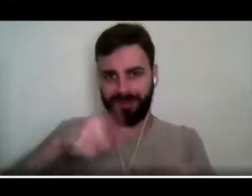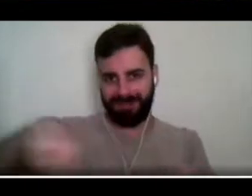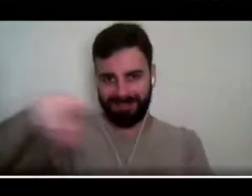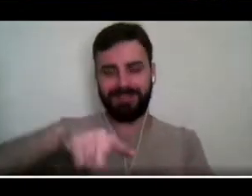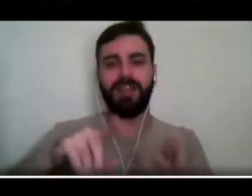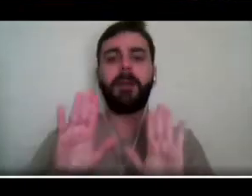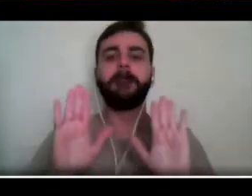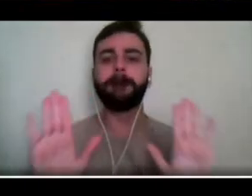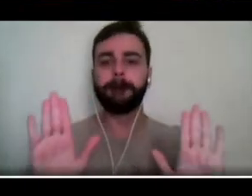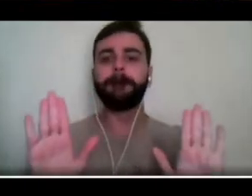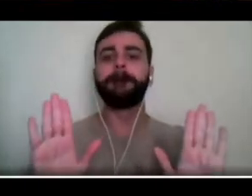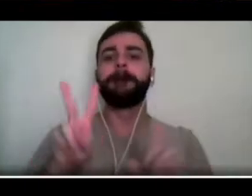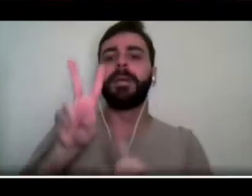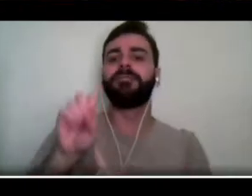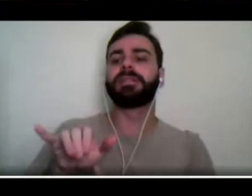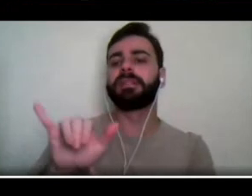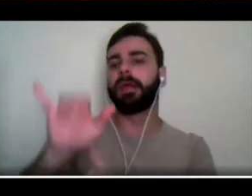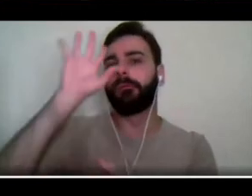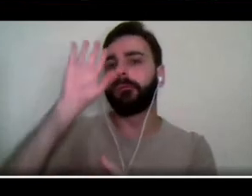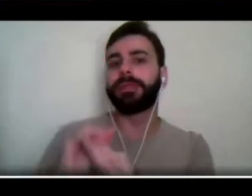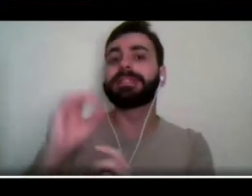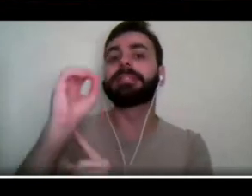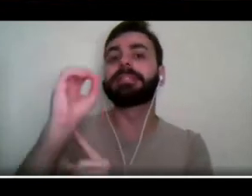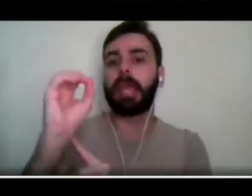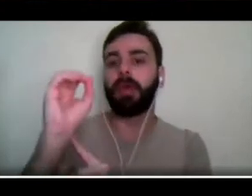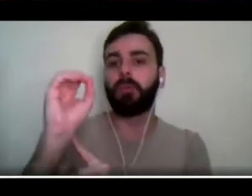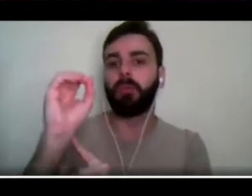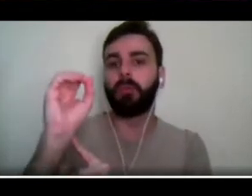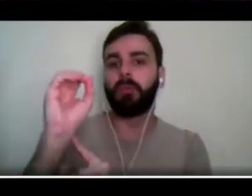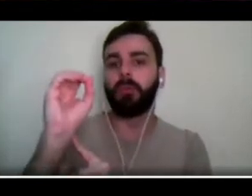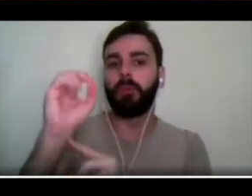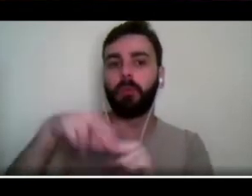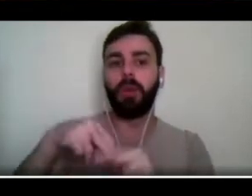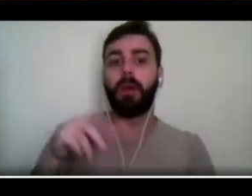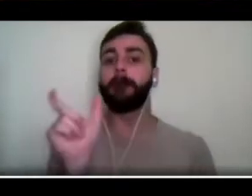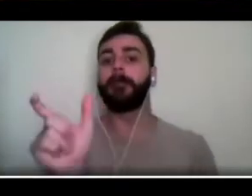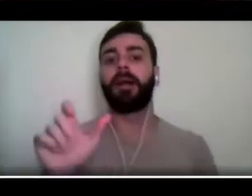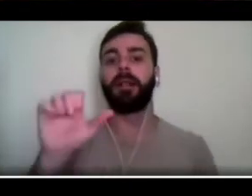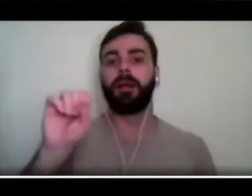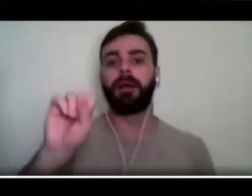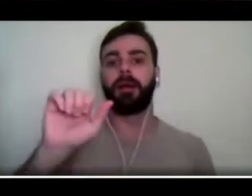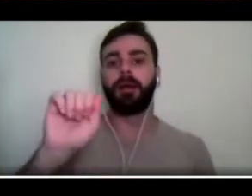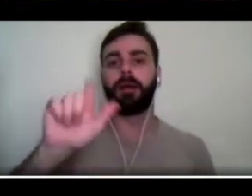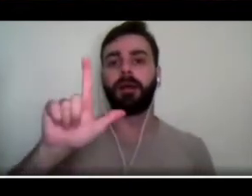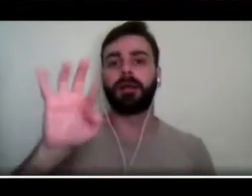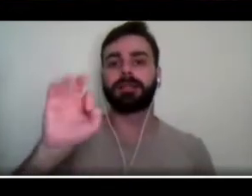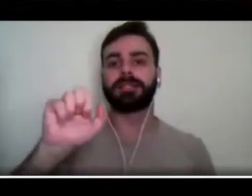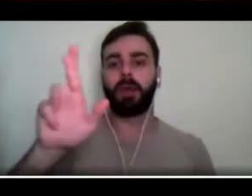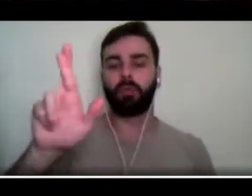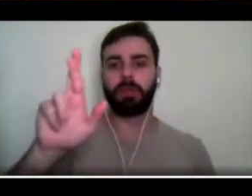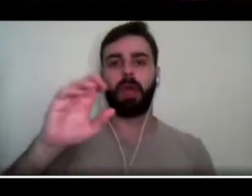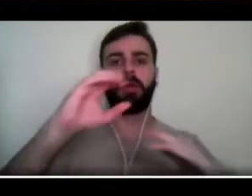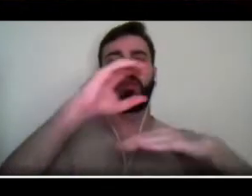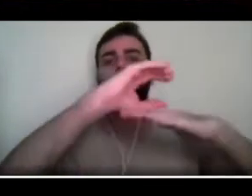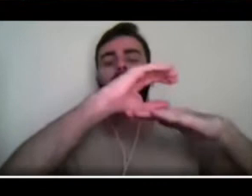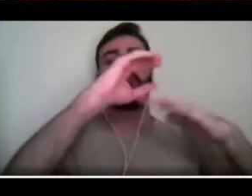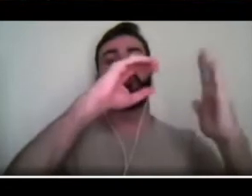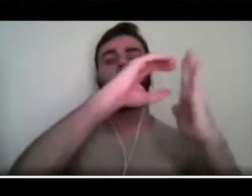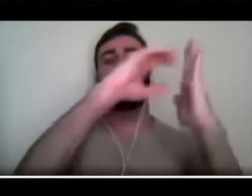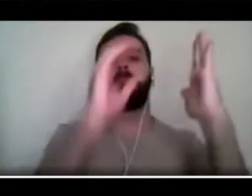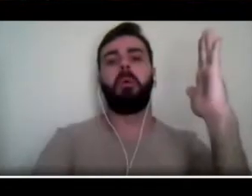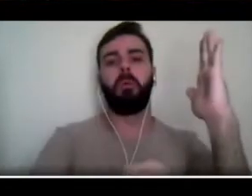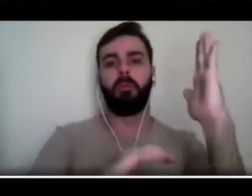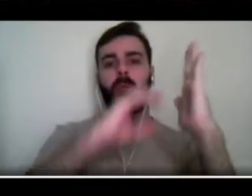salta, né? Ele salta, ele simplesmente se deixa cair. Se ele se deixa cair, o V0Y é igual a